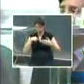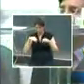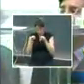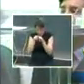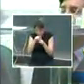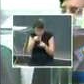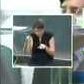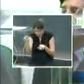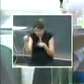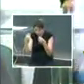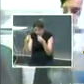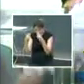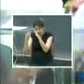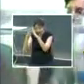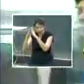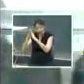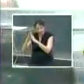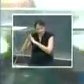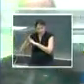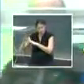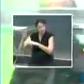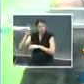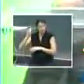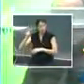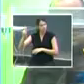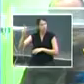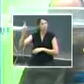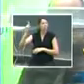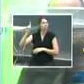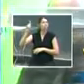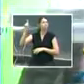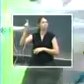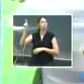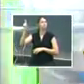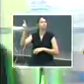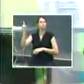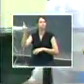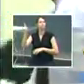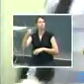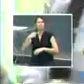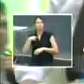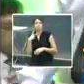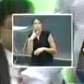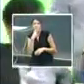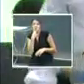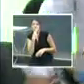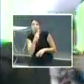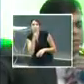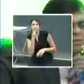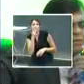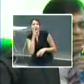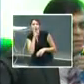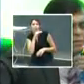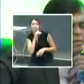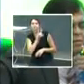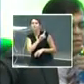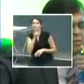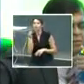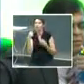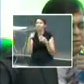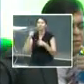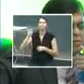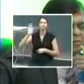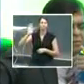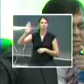adorava a Deus, não perdia meu tempo para murmurar, levantava a mão para